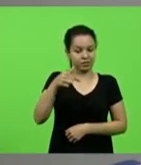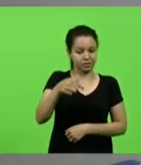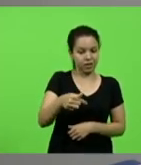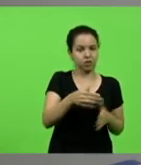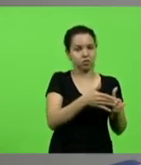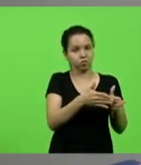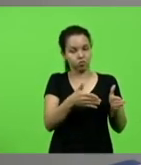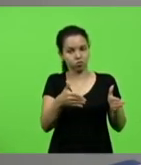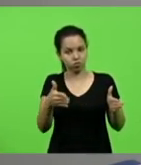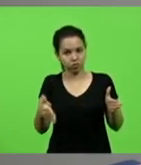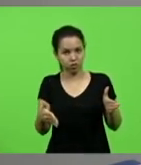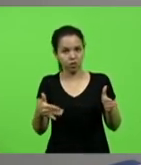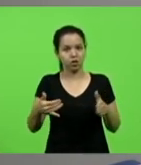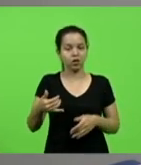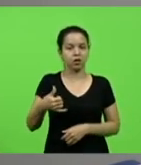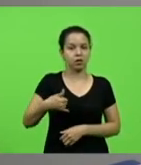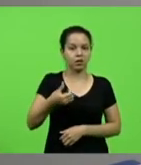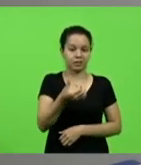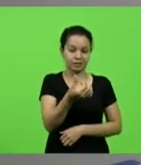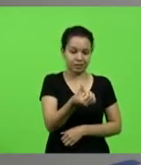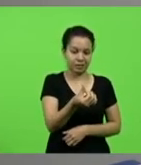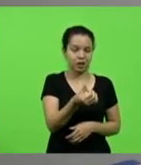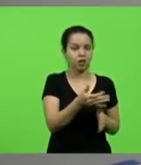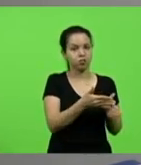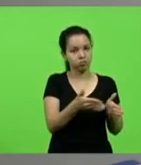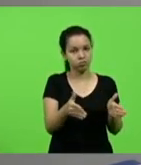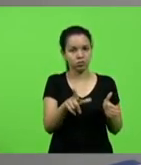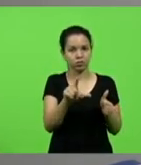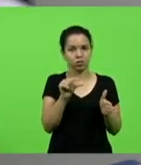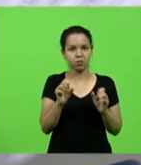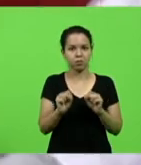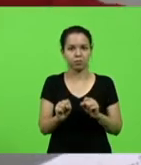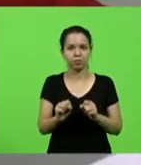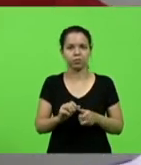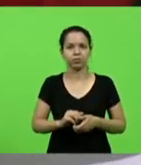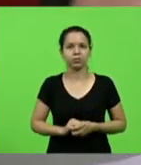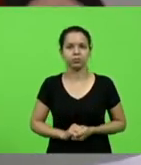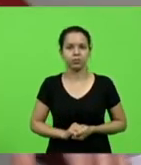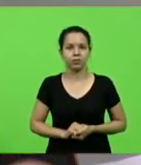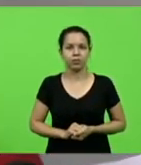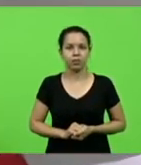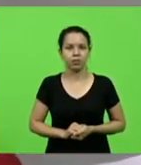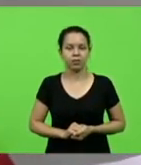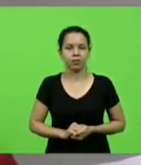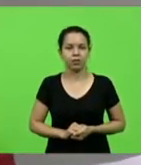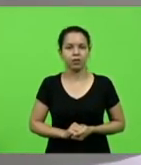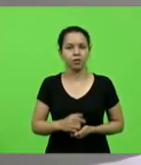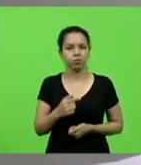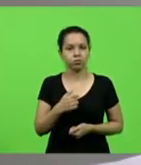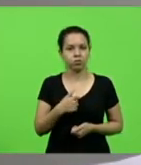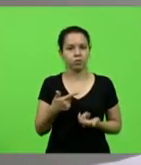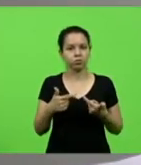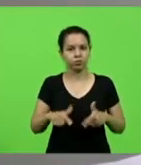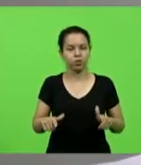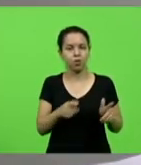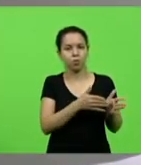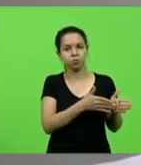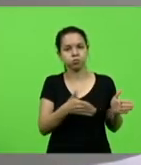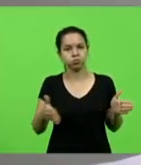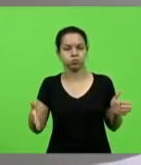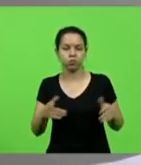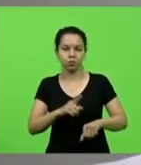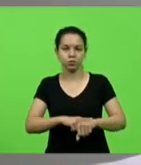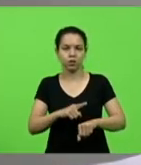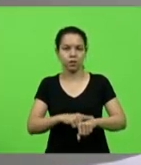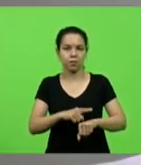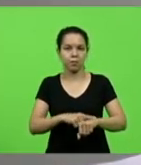facultativa a partir dos 6 anos. Eu resumi aqui bastante, né, em função do tempo. E na justificativa, penso